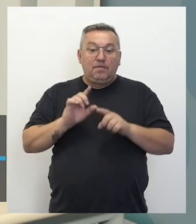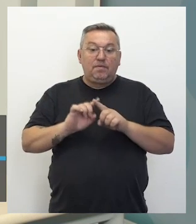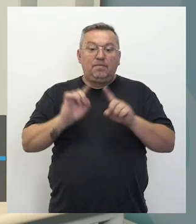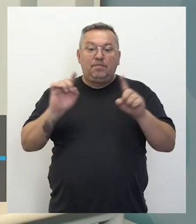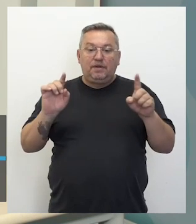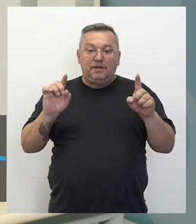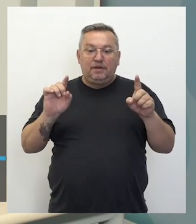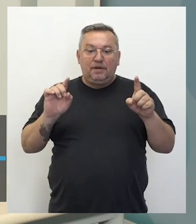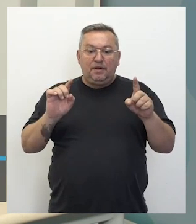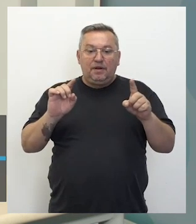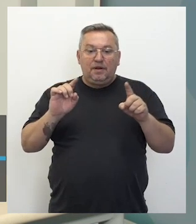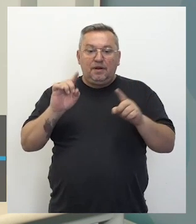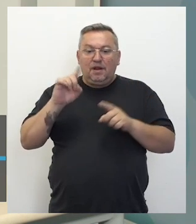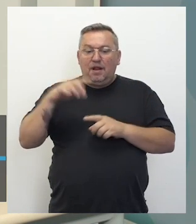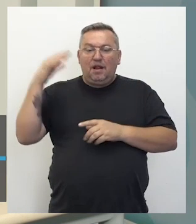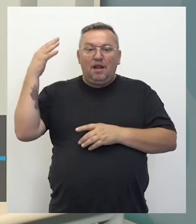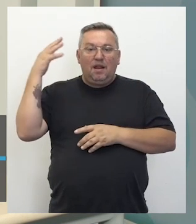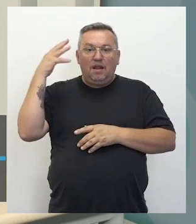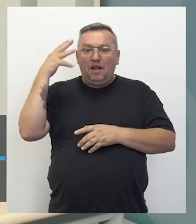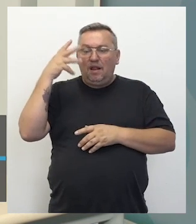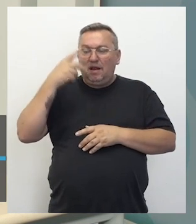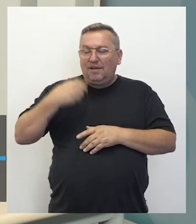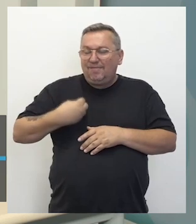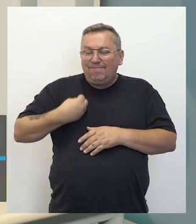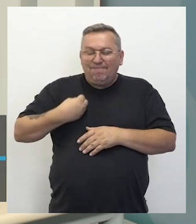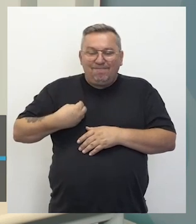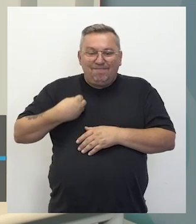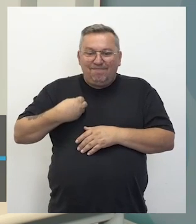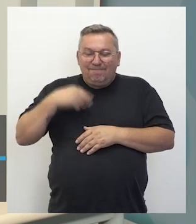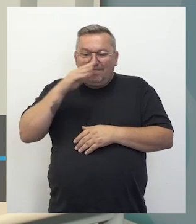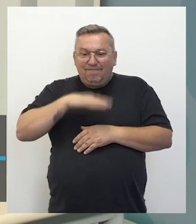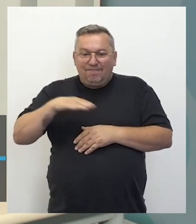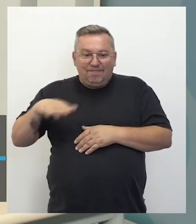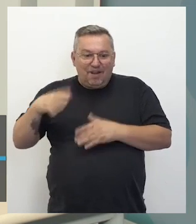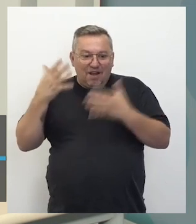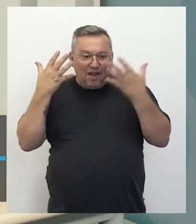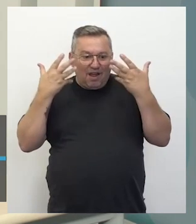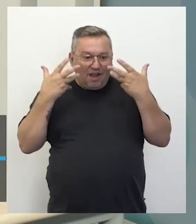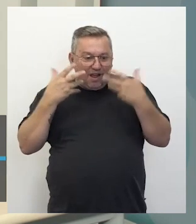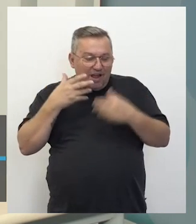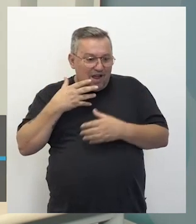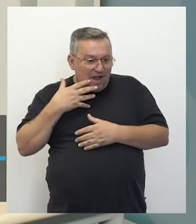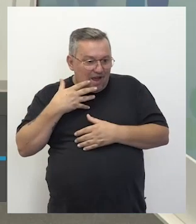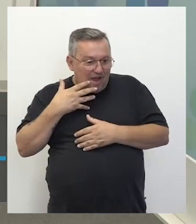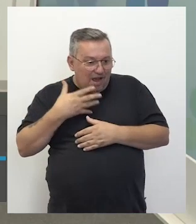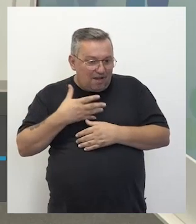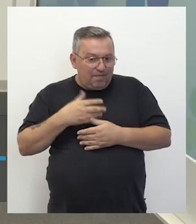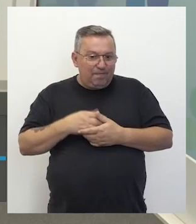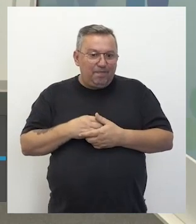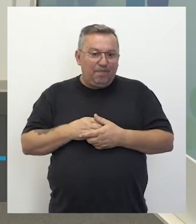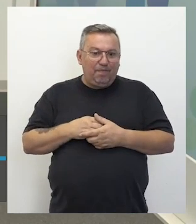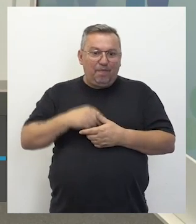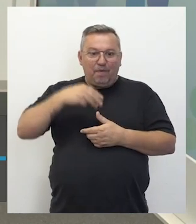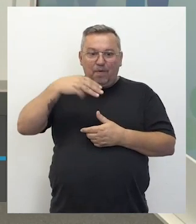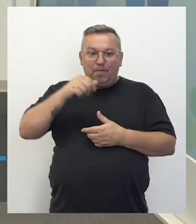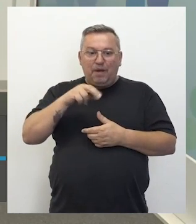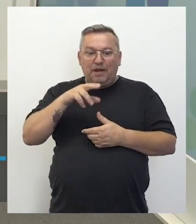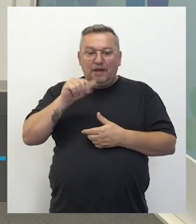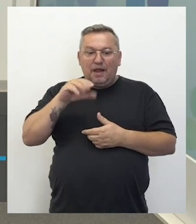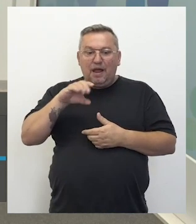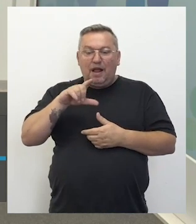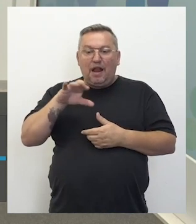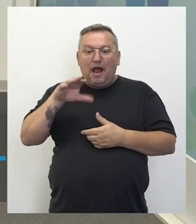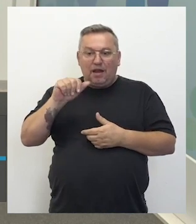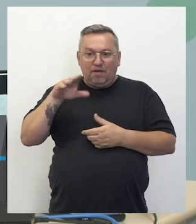Mas, gente, era linda de viver, assim, as crianças ficam encantadas. Aí você achou a resposta? Não, então, a Maria Clara, ela está dizendo aqui